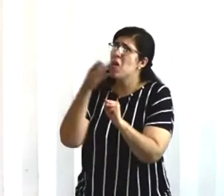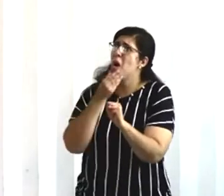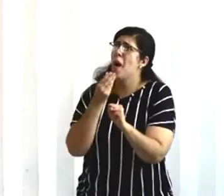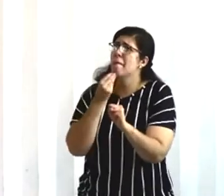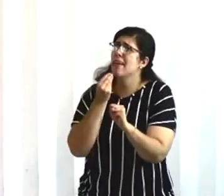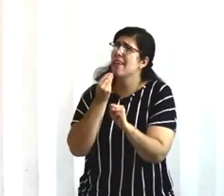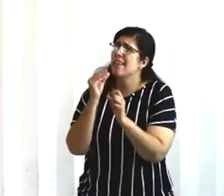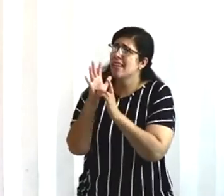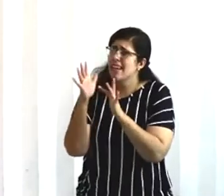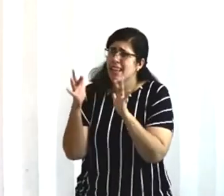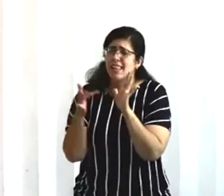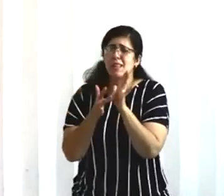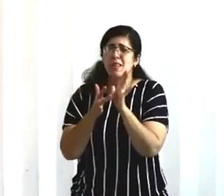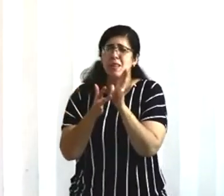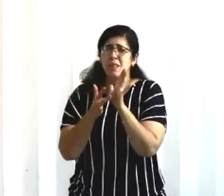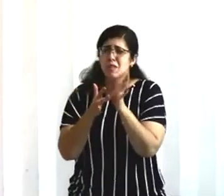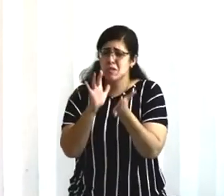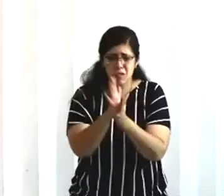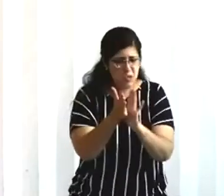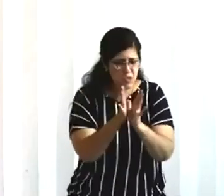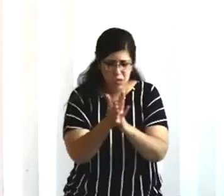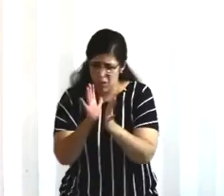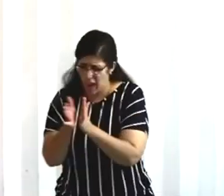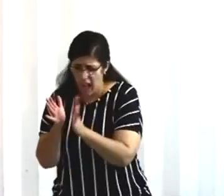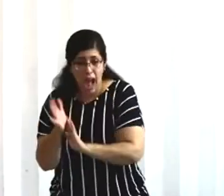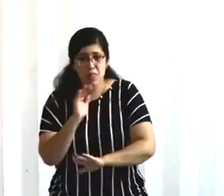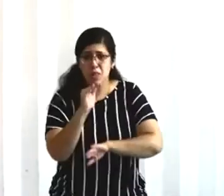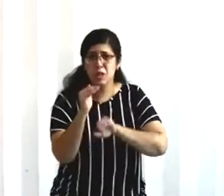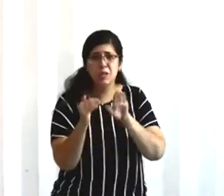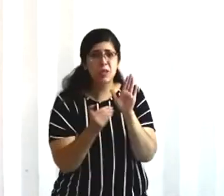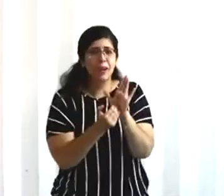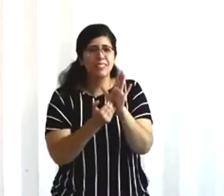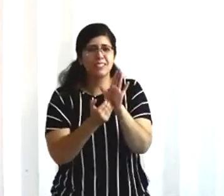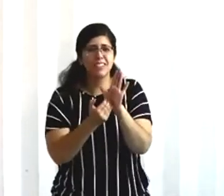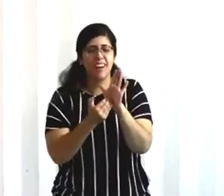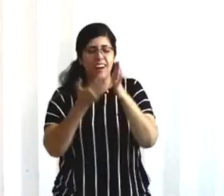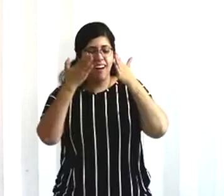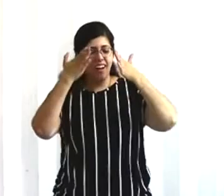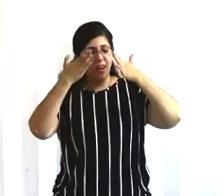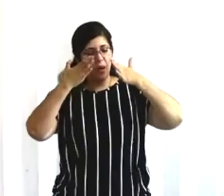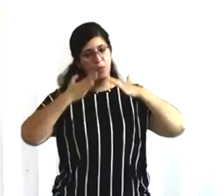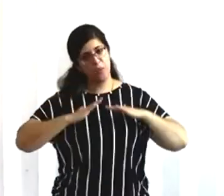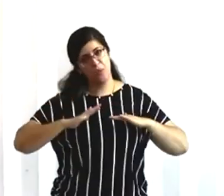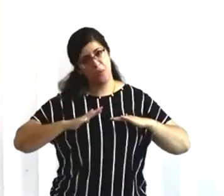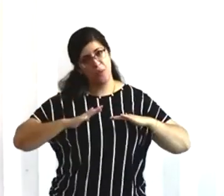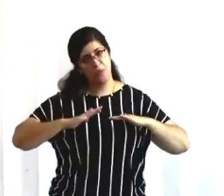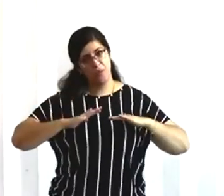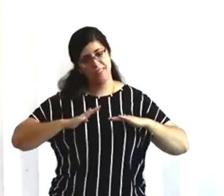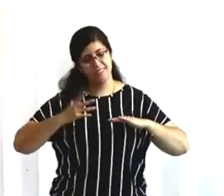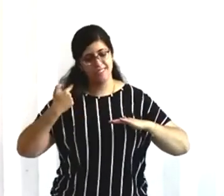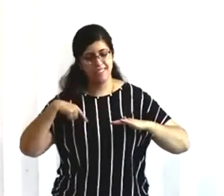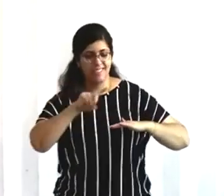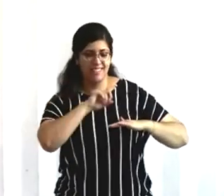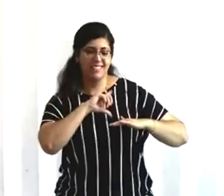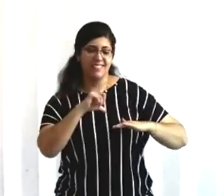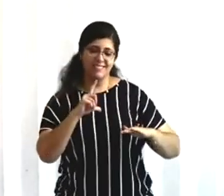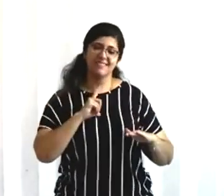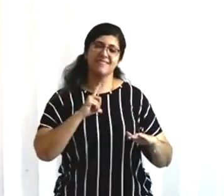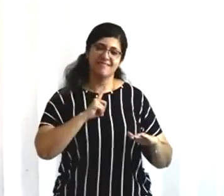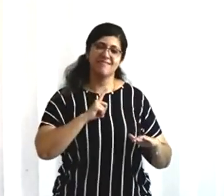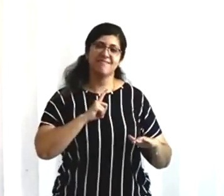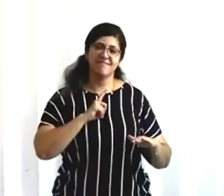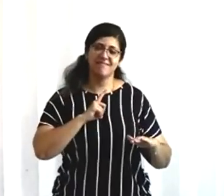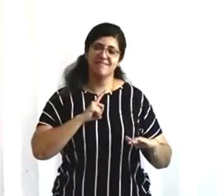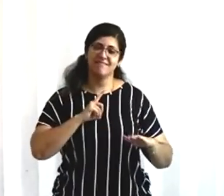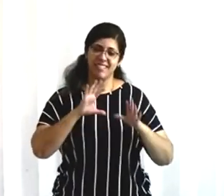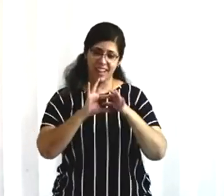colocaram em pedaços, e aliviará esse jugo através da